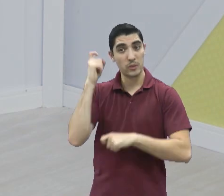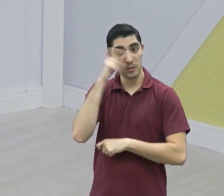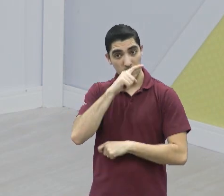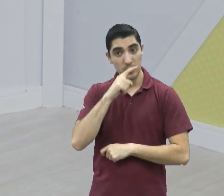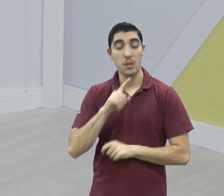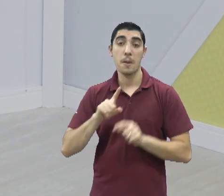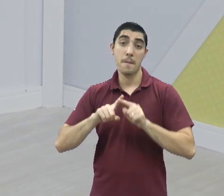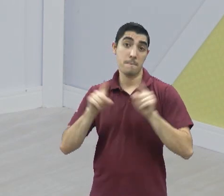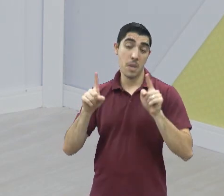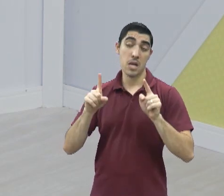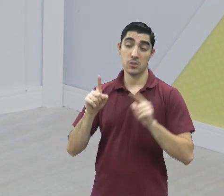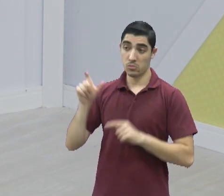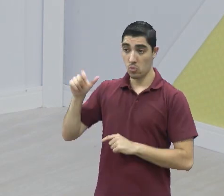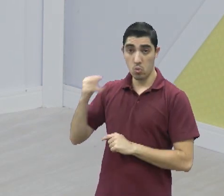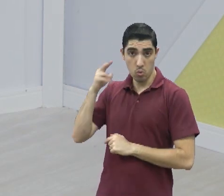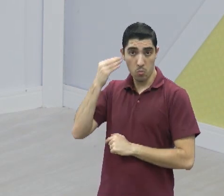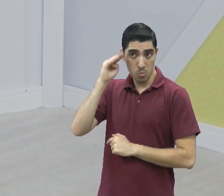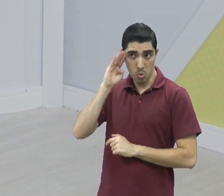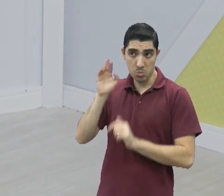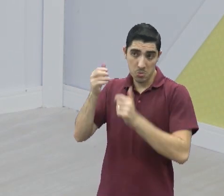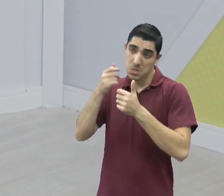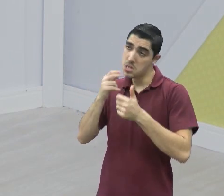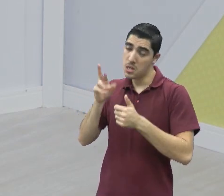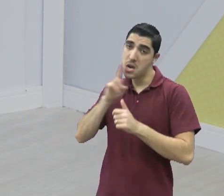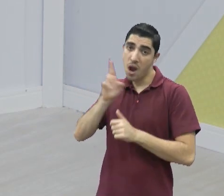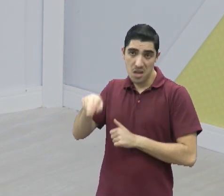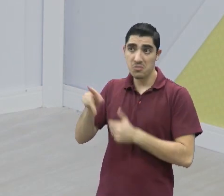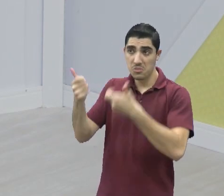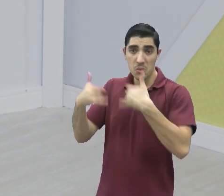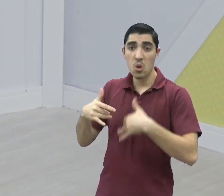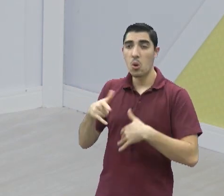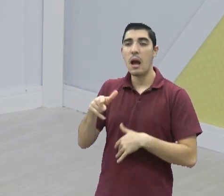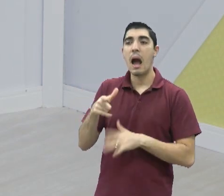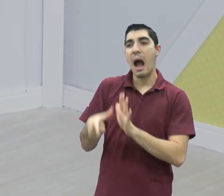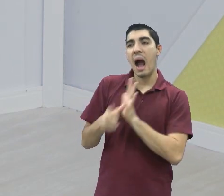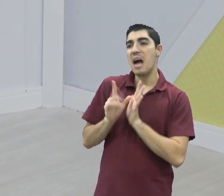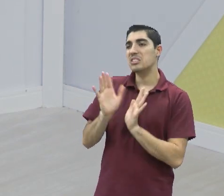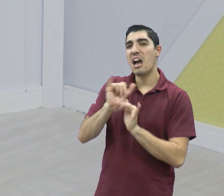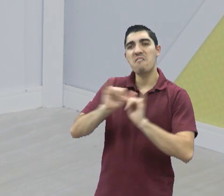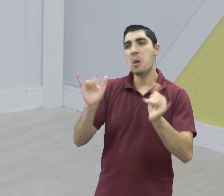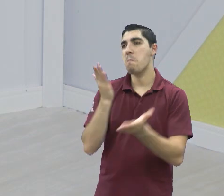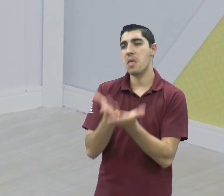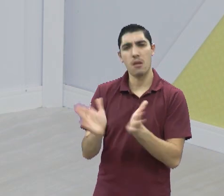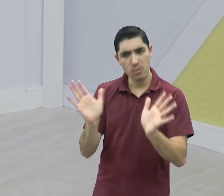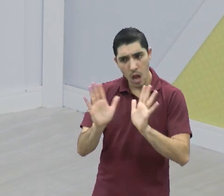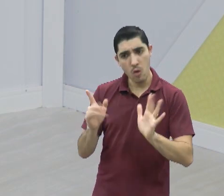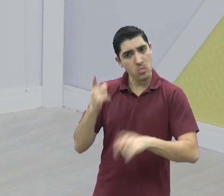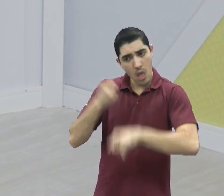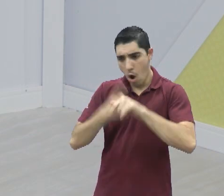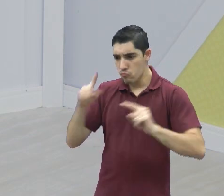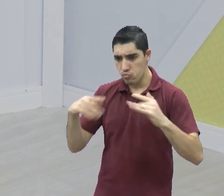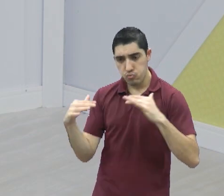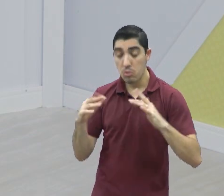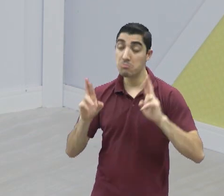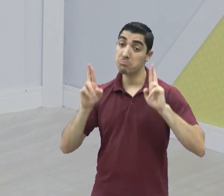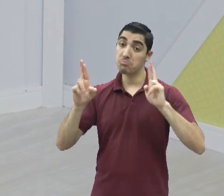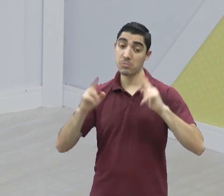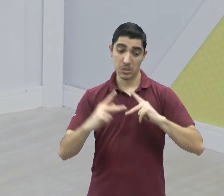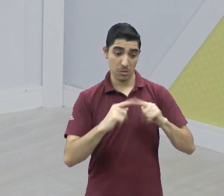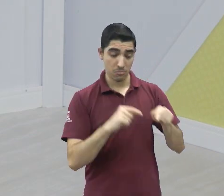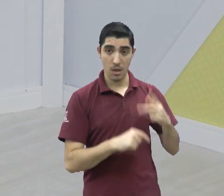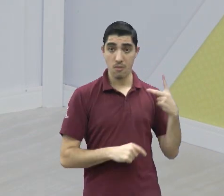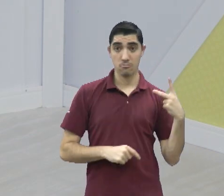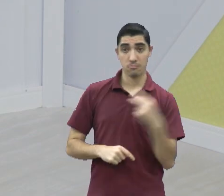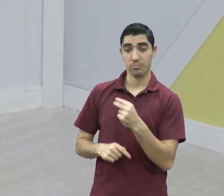disse bem o Brunão, ninguém morre de véspera, tem que entrar a jogar e quem fizer mais cestas leva a partida. Esperamos, quem sabe, que seja o